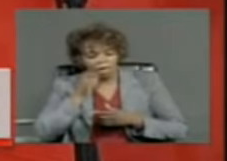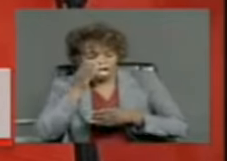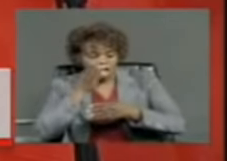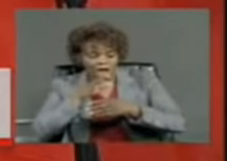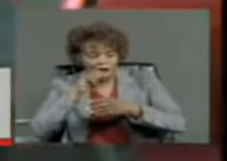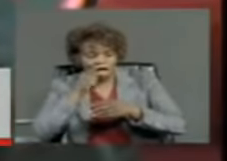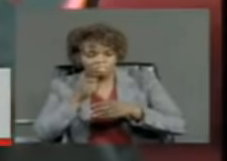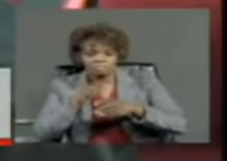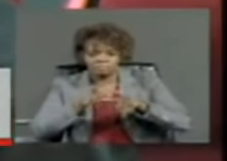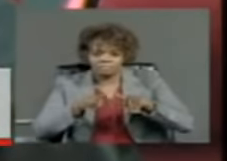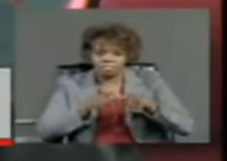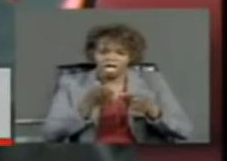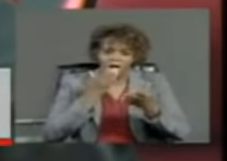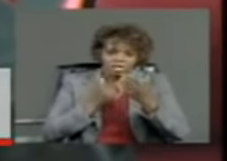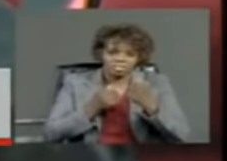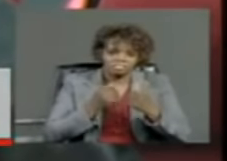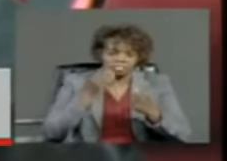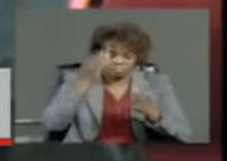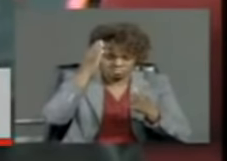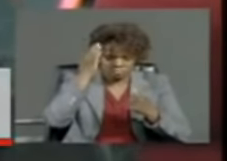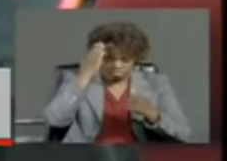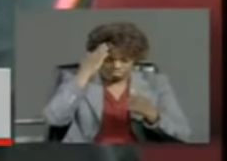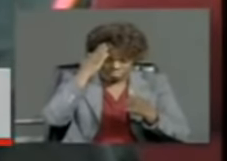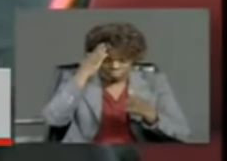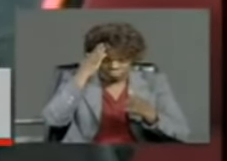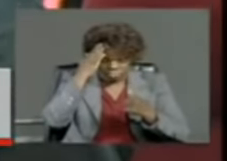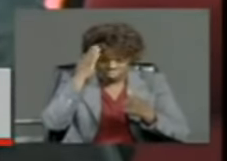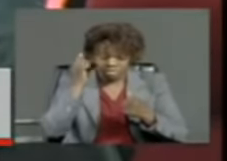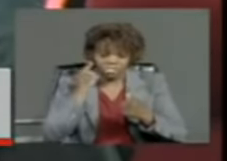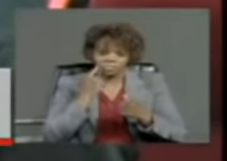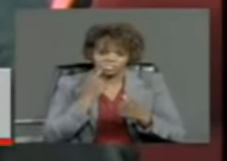a batata doce, a fuba,